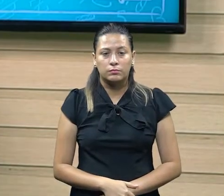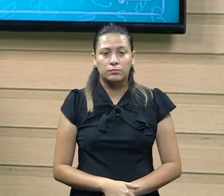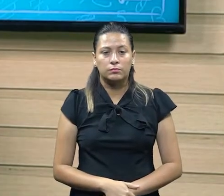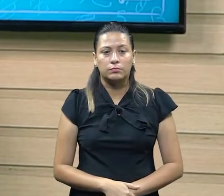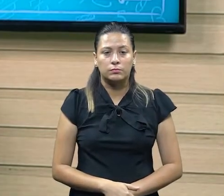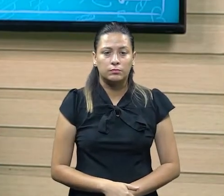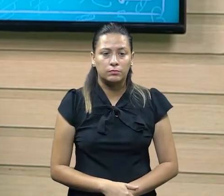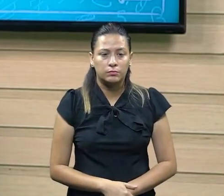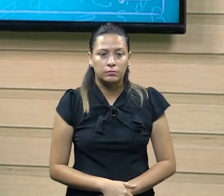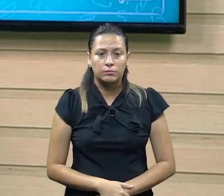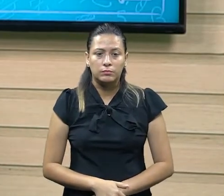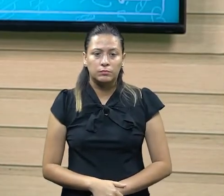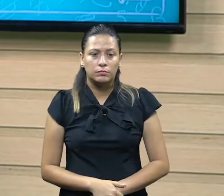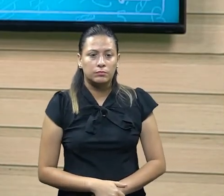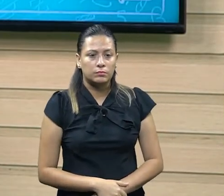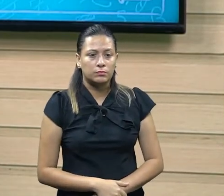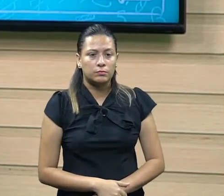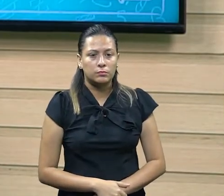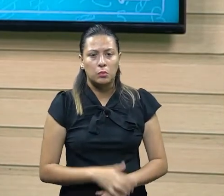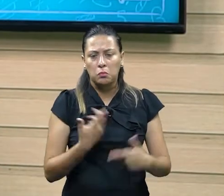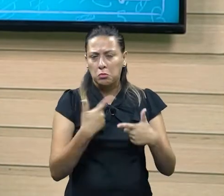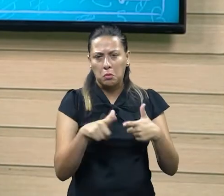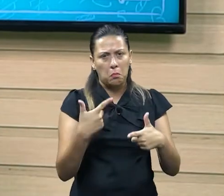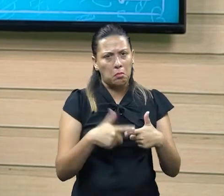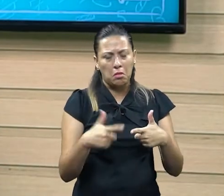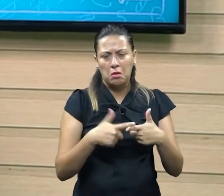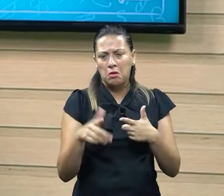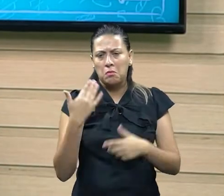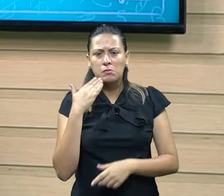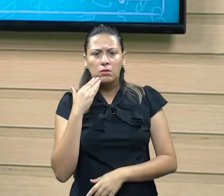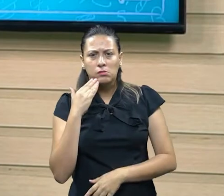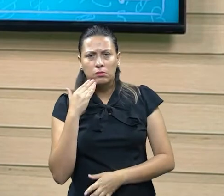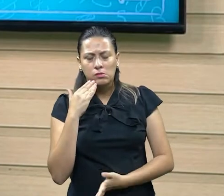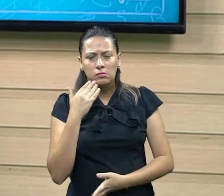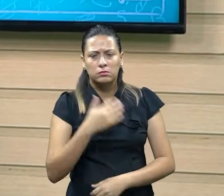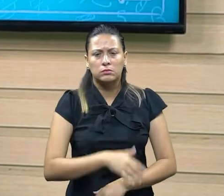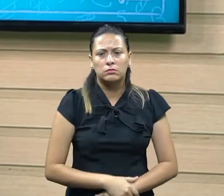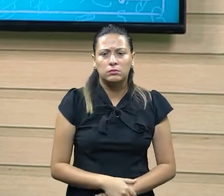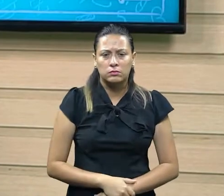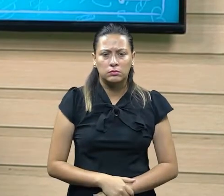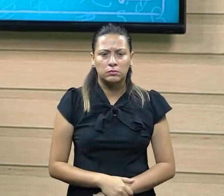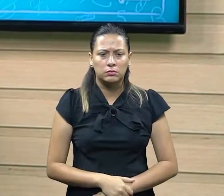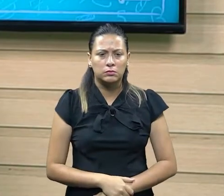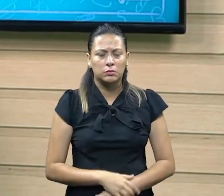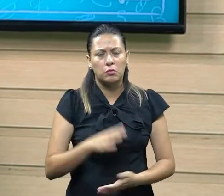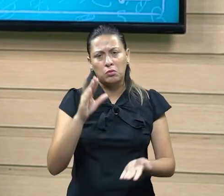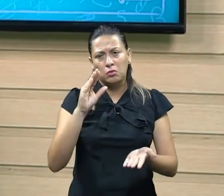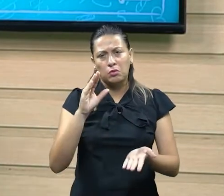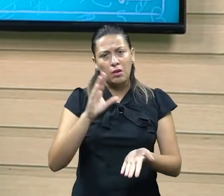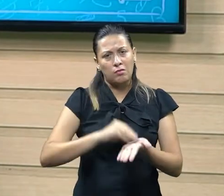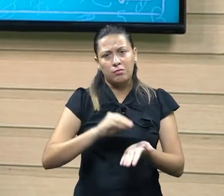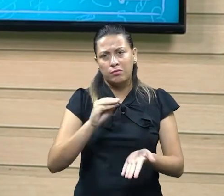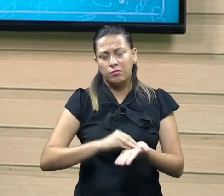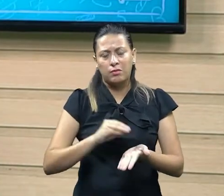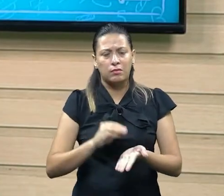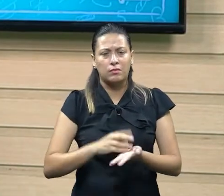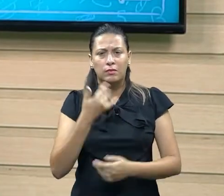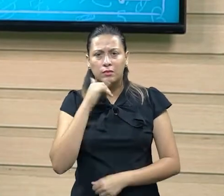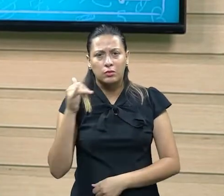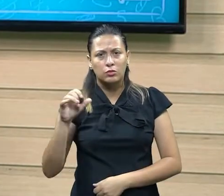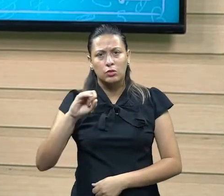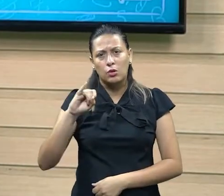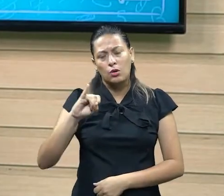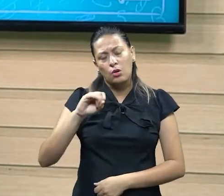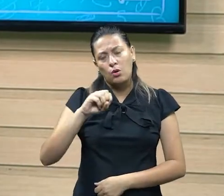por conta de falhas, de defeitos que pode ocorrer em qualquer lugar, quando falta energia, quando cai um